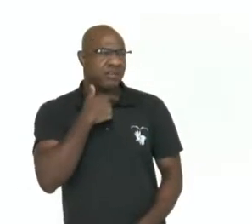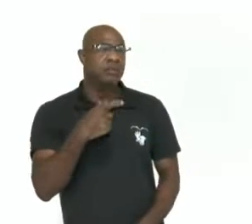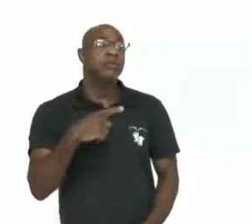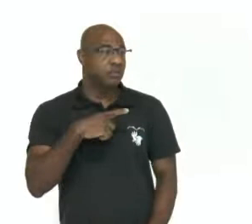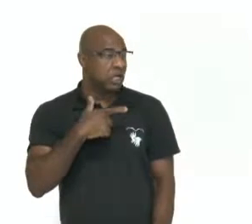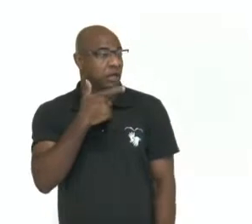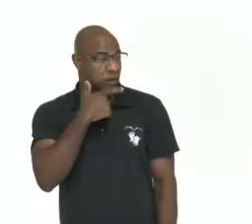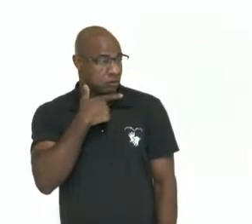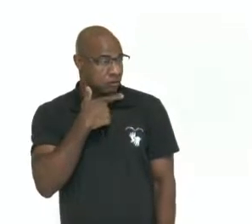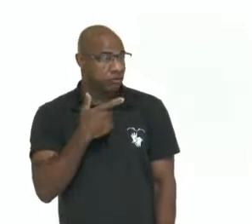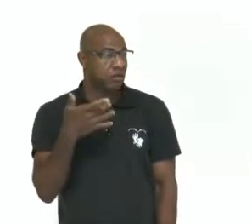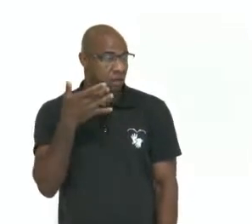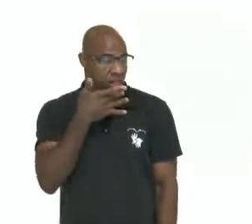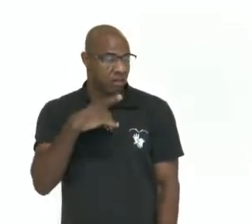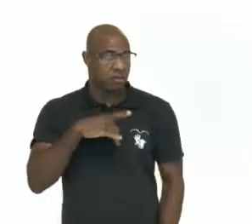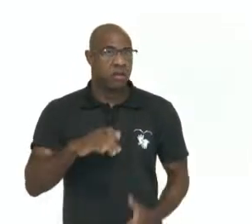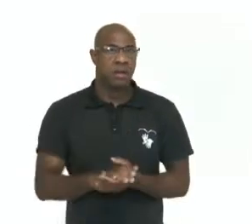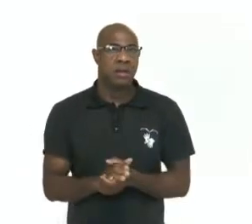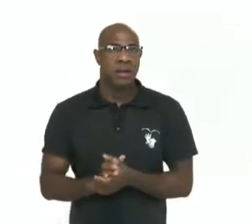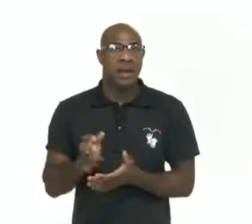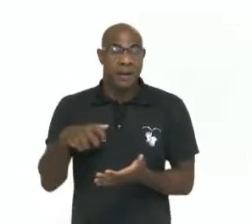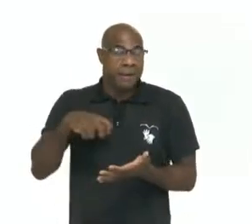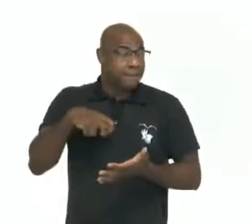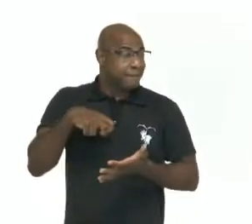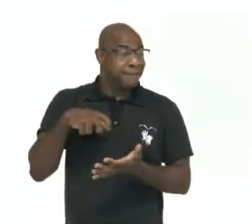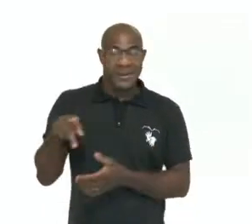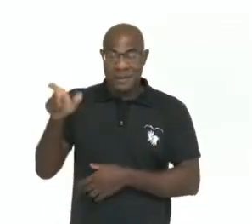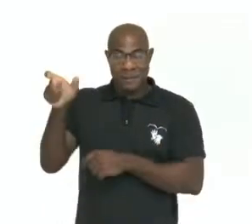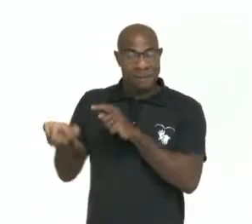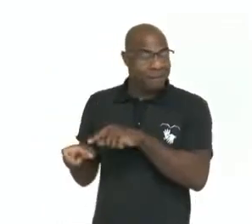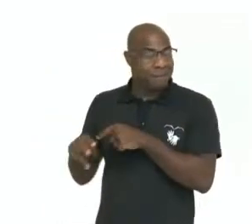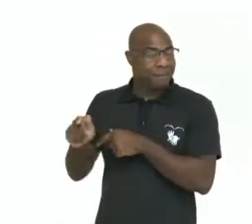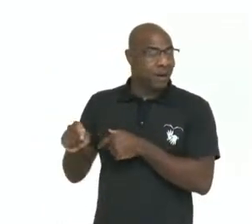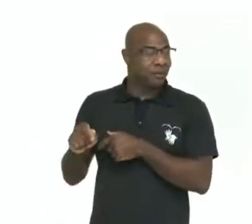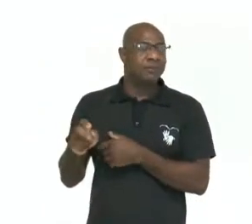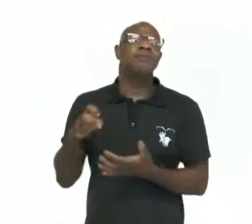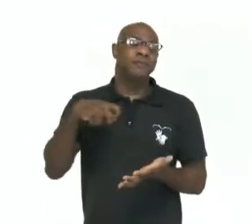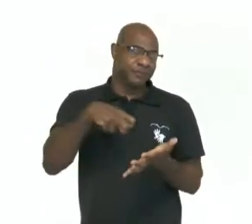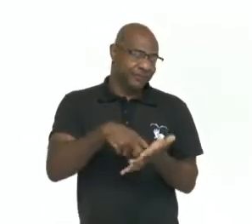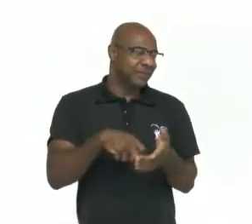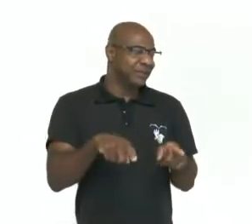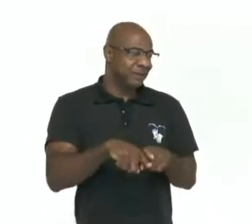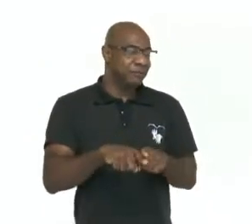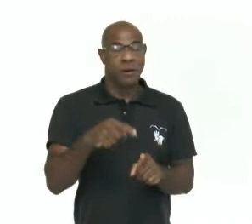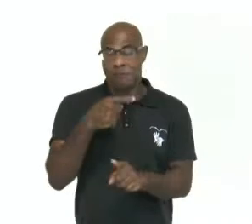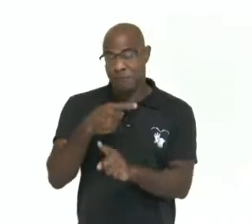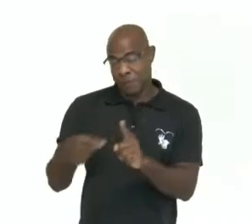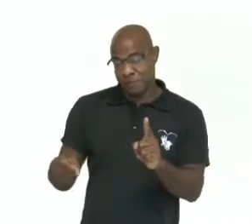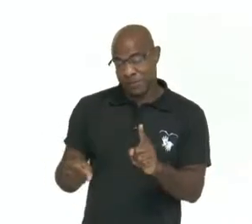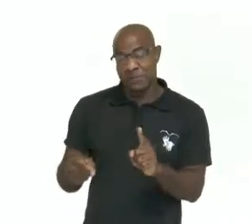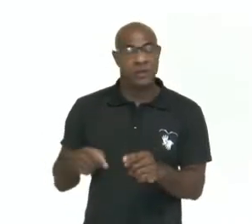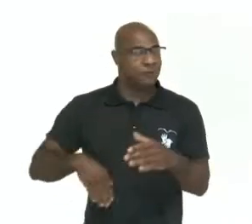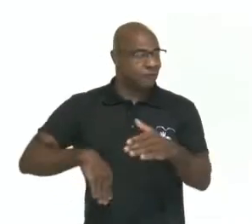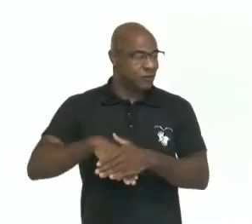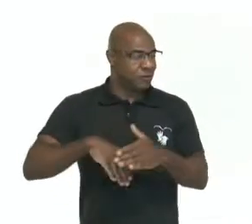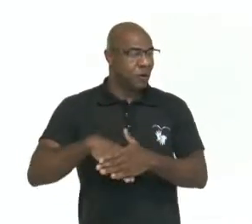vez, Paulo não só ficou sem sobremesa, como foi proibido de jogar futebol durante 15